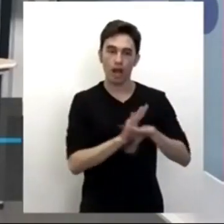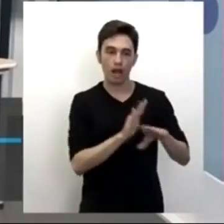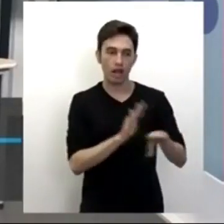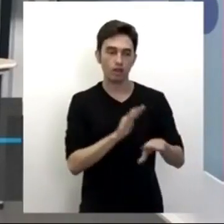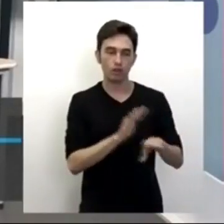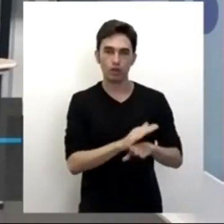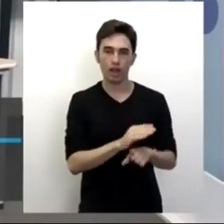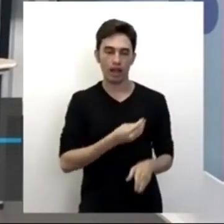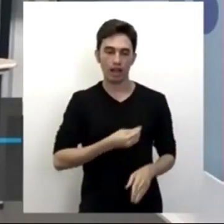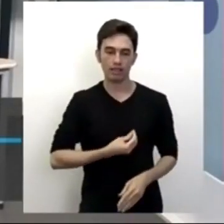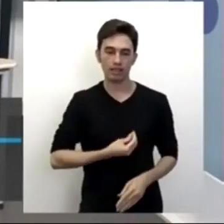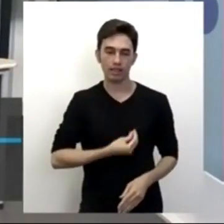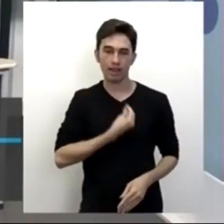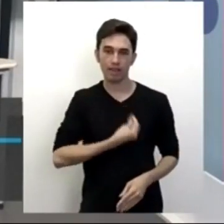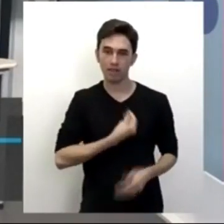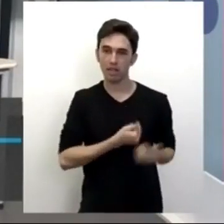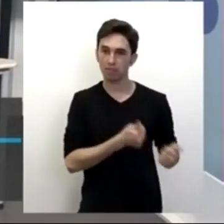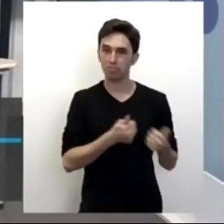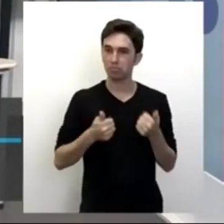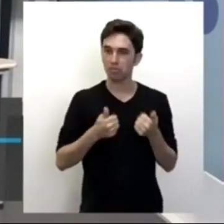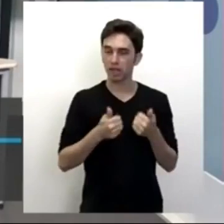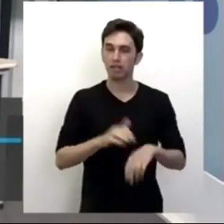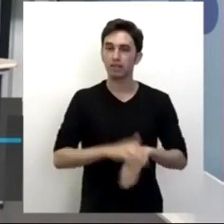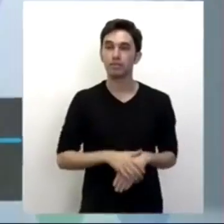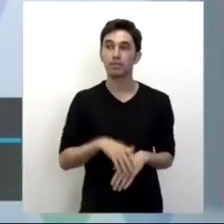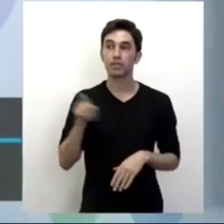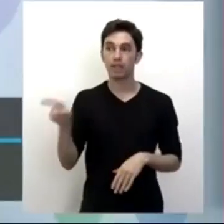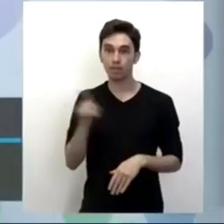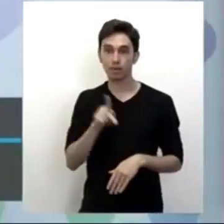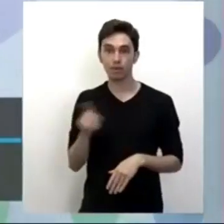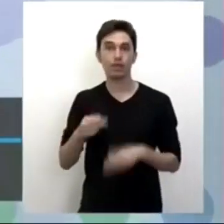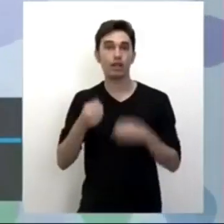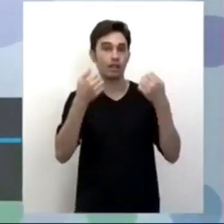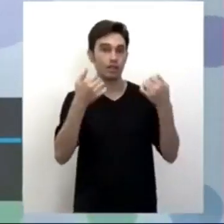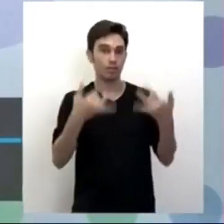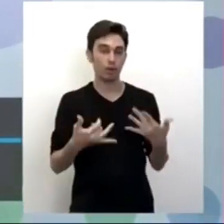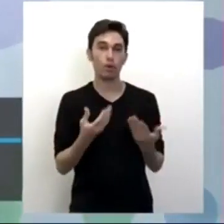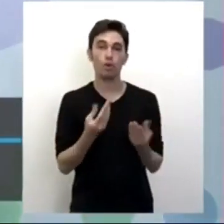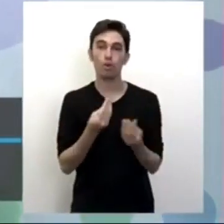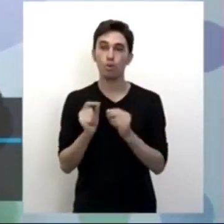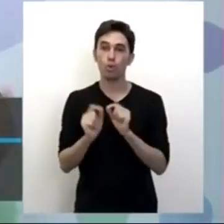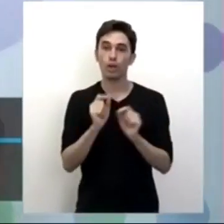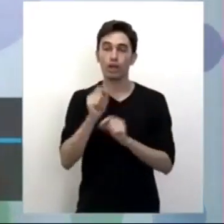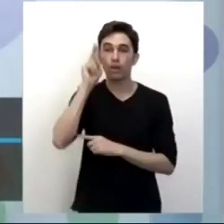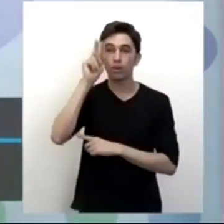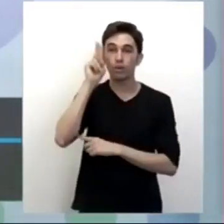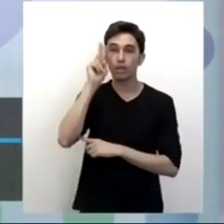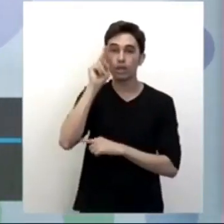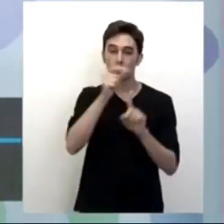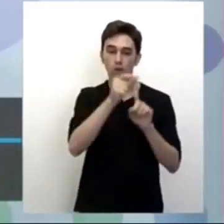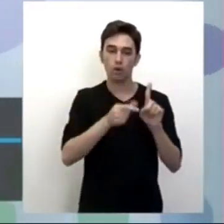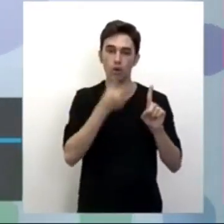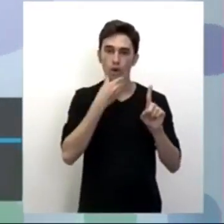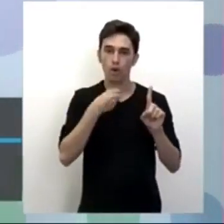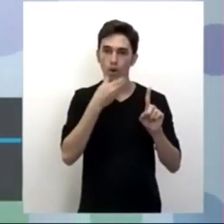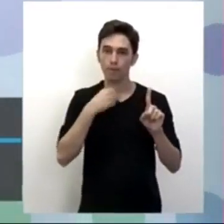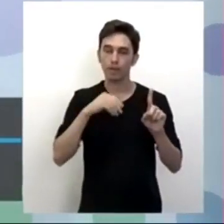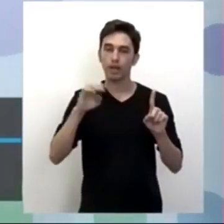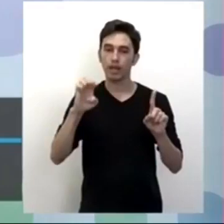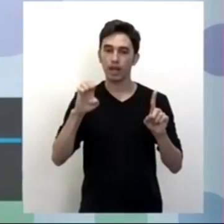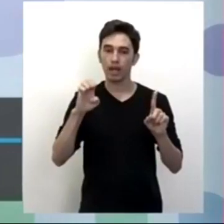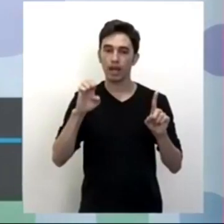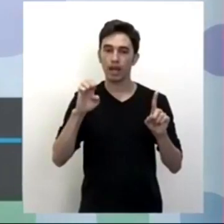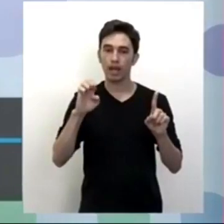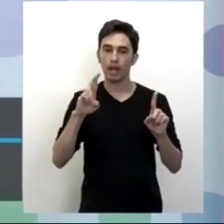A professora trouxe aqui à tona algo que é muito abordado por um historiador que eu admiro bastante, que é o professor Eric